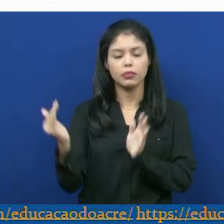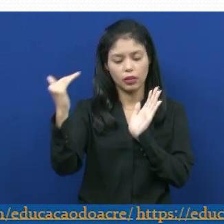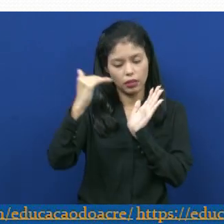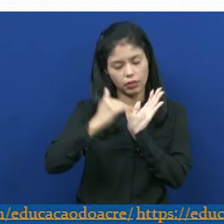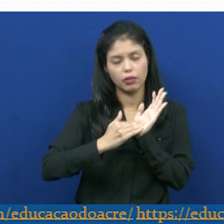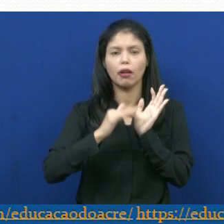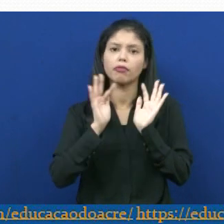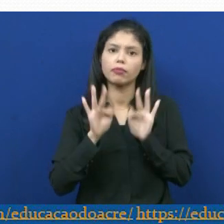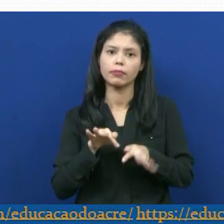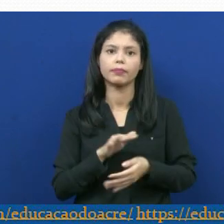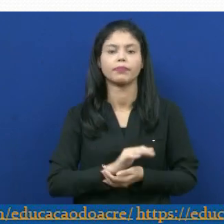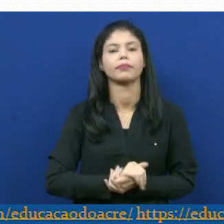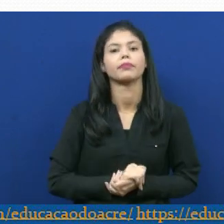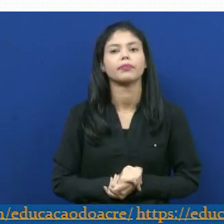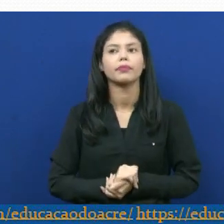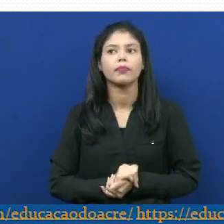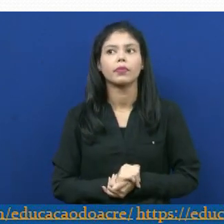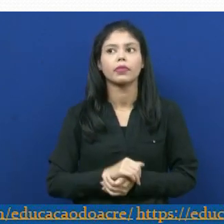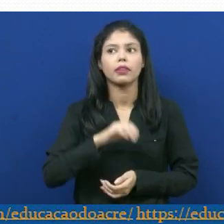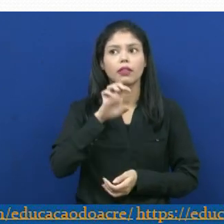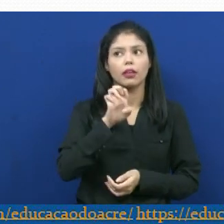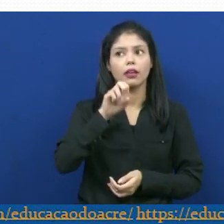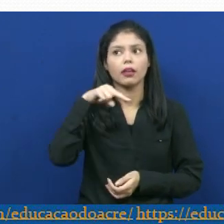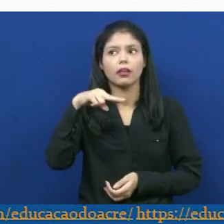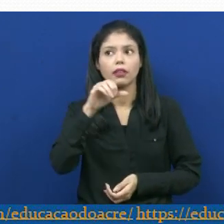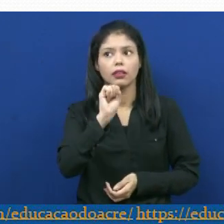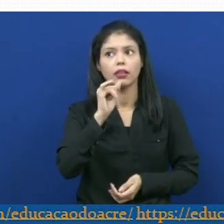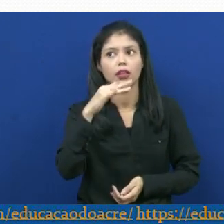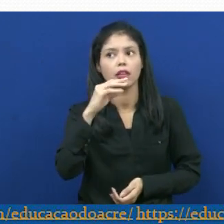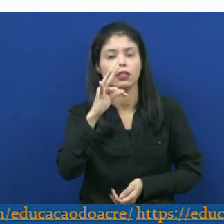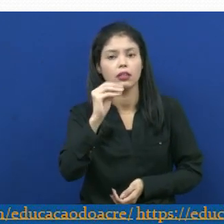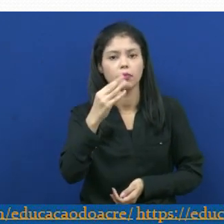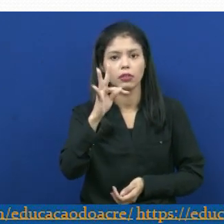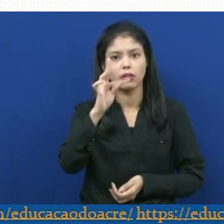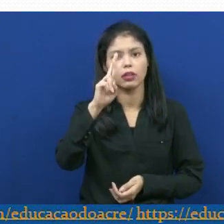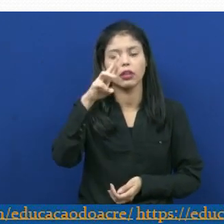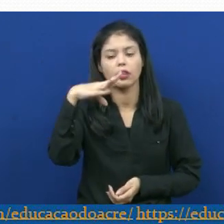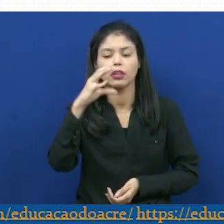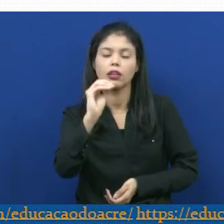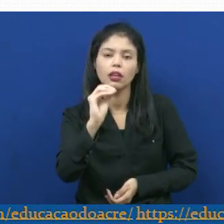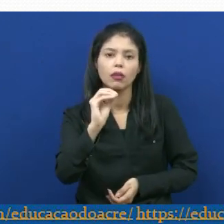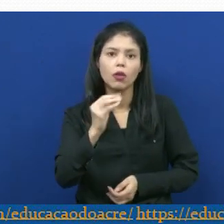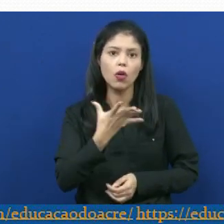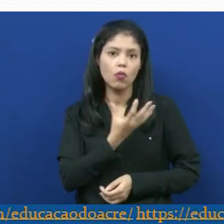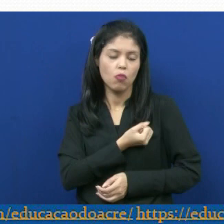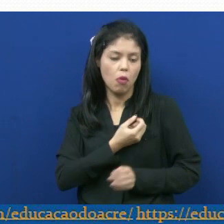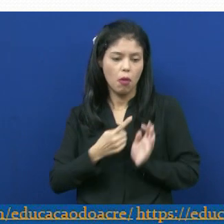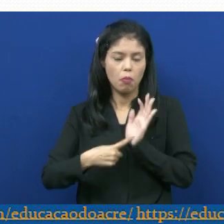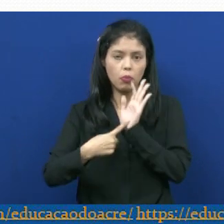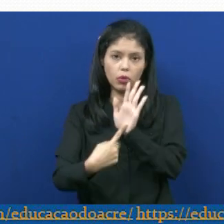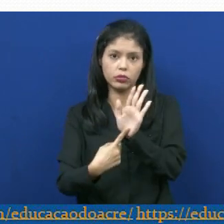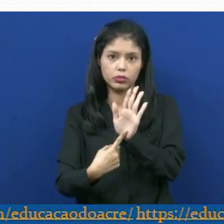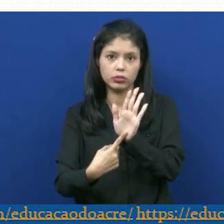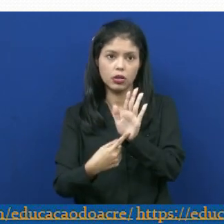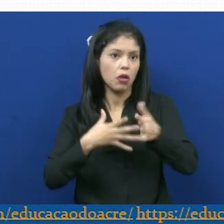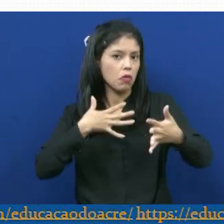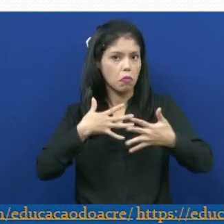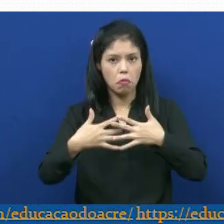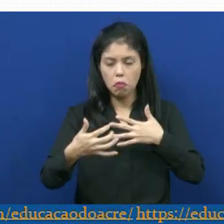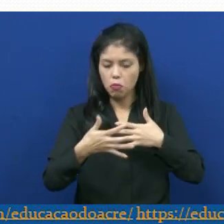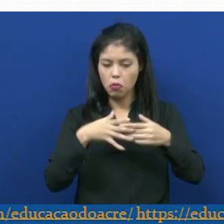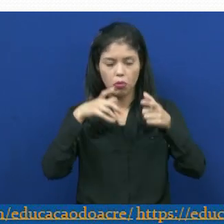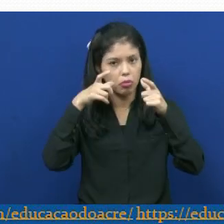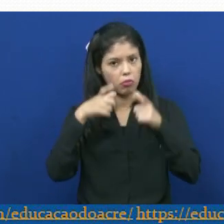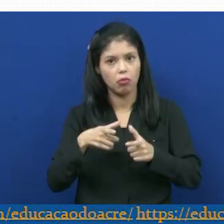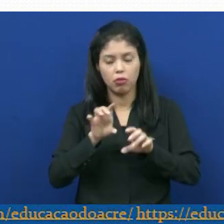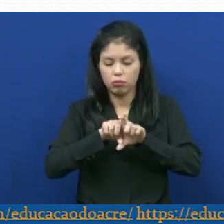enésimo termo. Esse enésimo termo, ele vai representar um número que esteja em qualquer posição